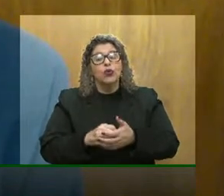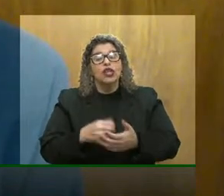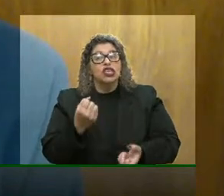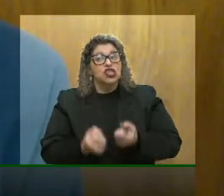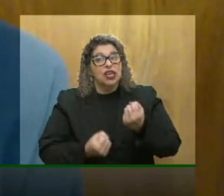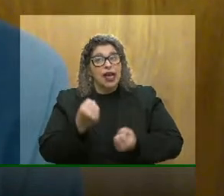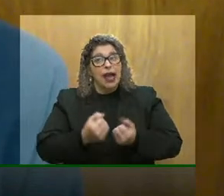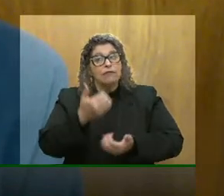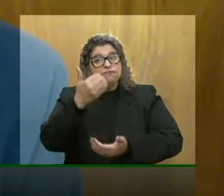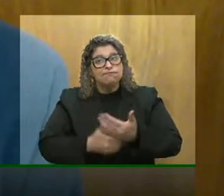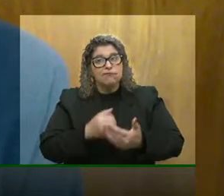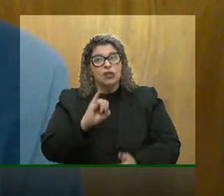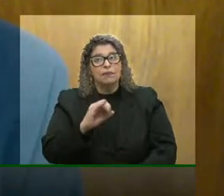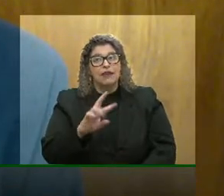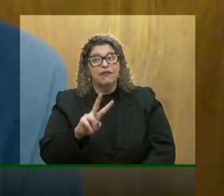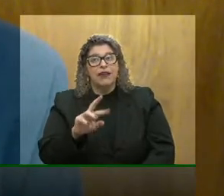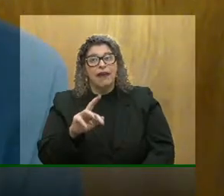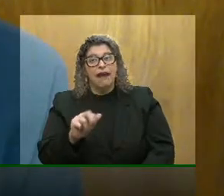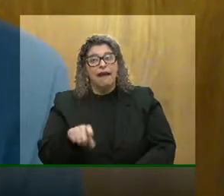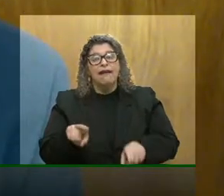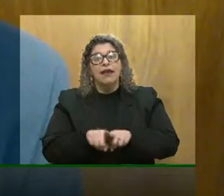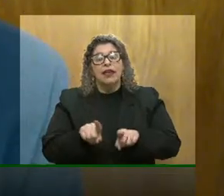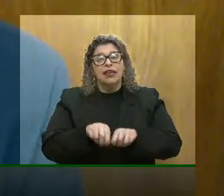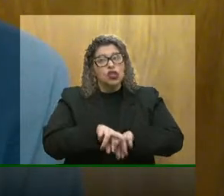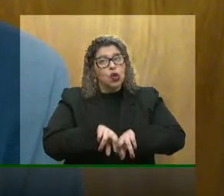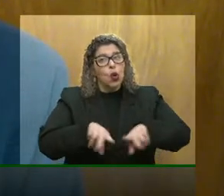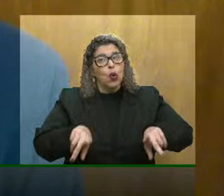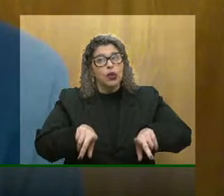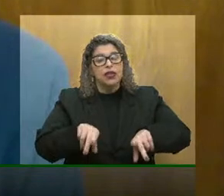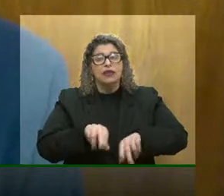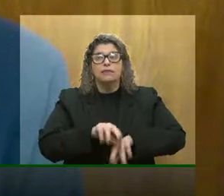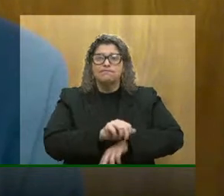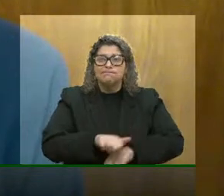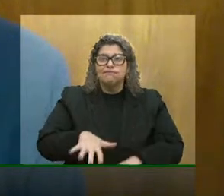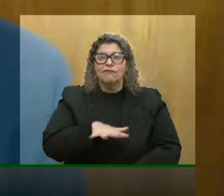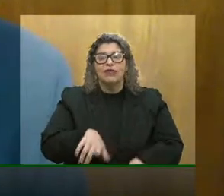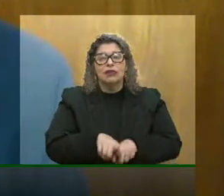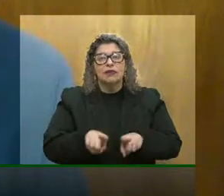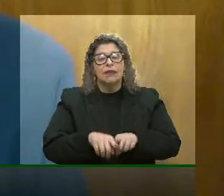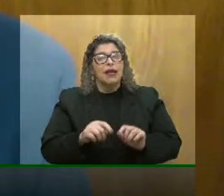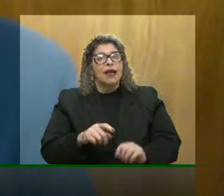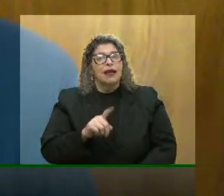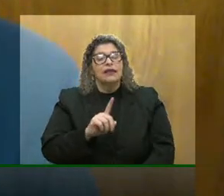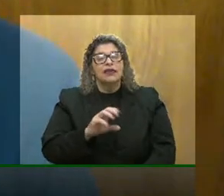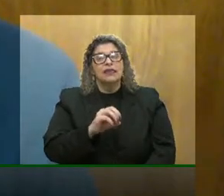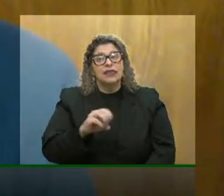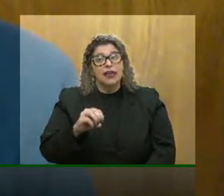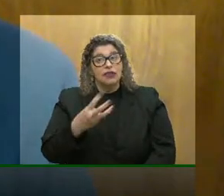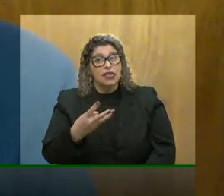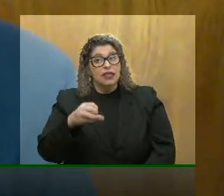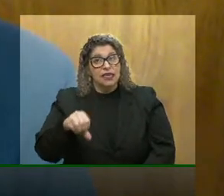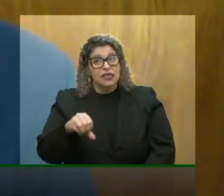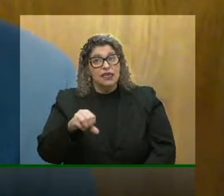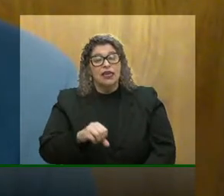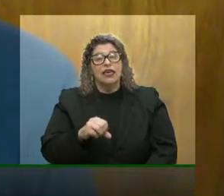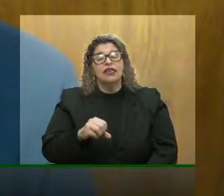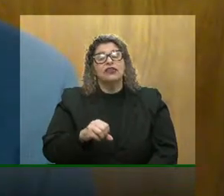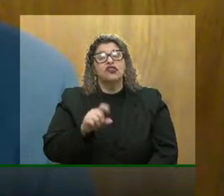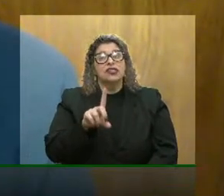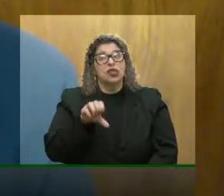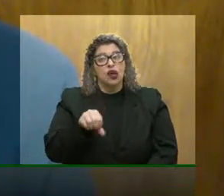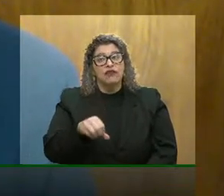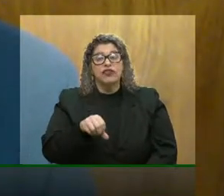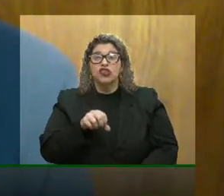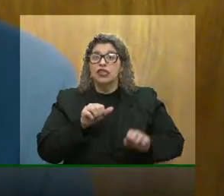Veículos Automotores, o IPVA, aos contribuintes e da outras providências. A Lei 13.036, de 19 de setembro de